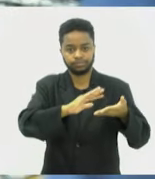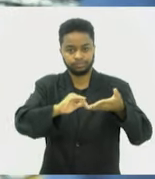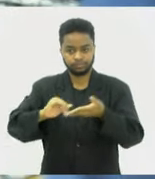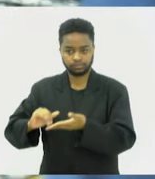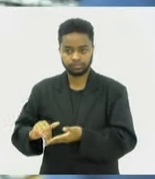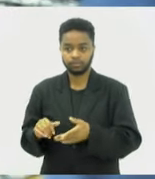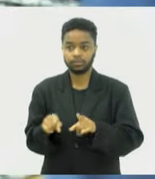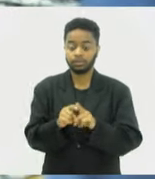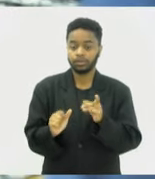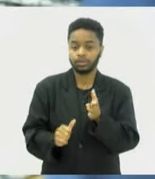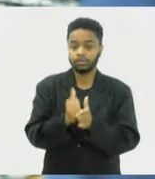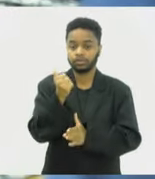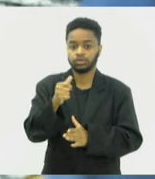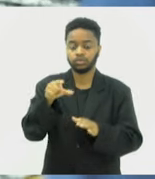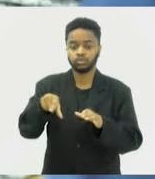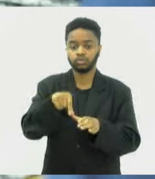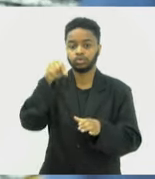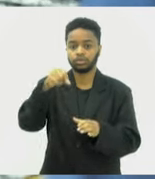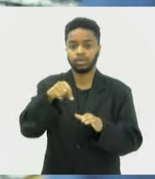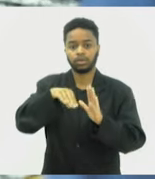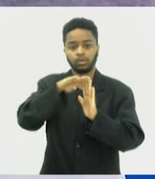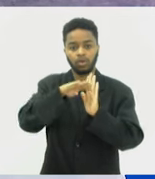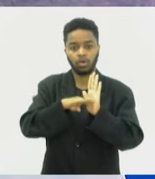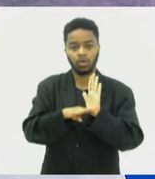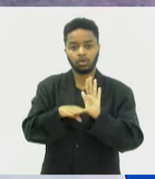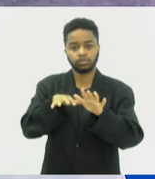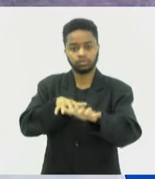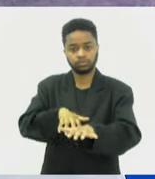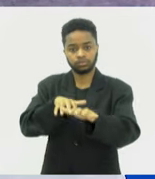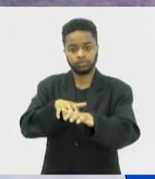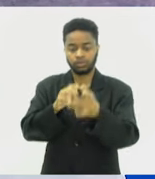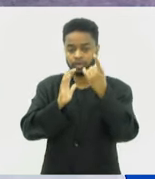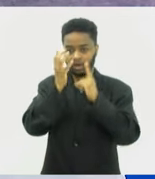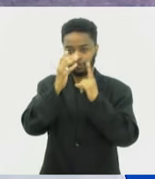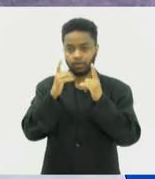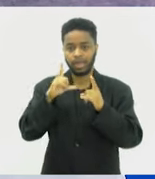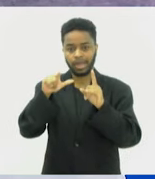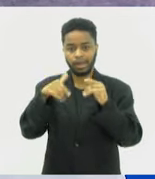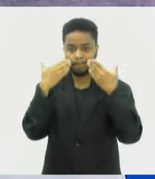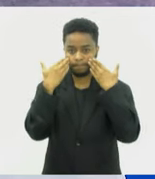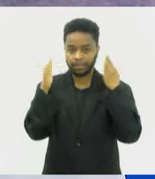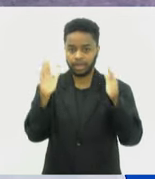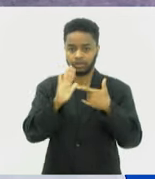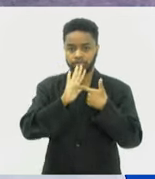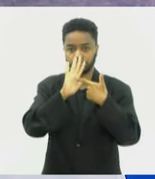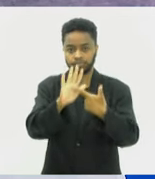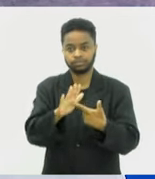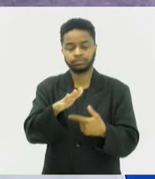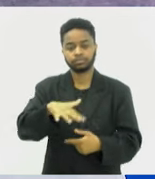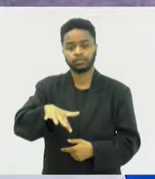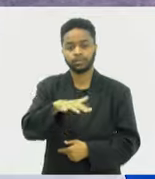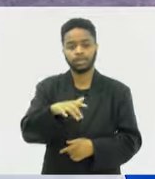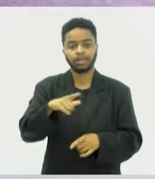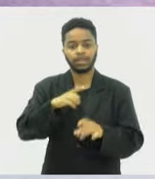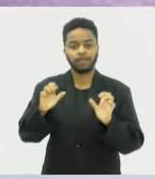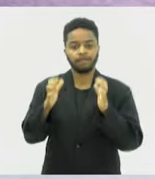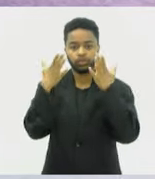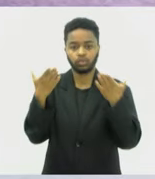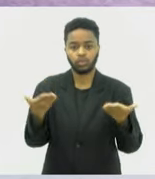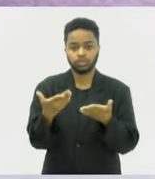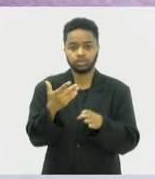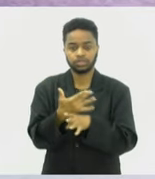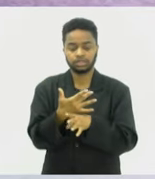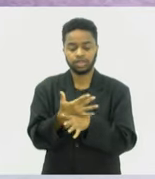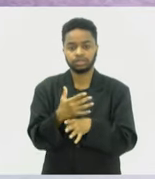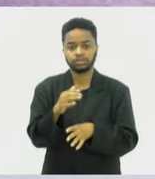primeira vez, o sorteio da Ordem dos Desfiles para o Carnaval será aberto ao público, com evento hoje na Cidade do Samba. A Liesa,